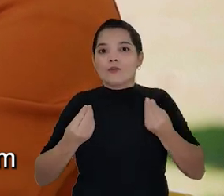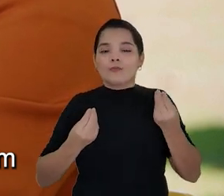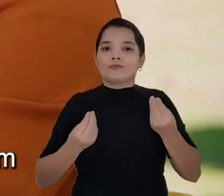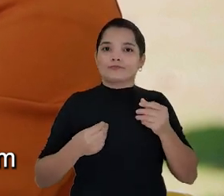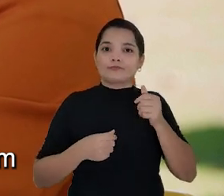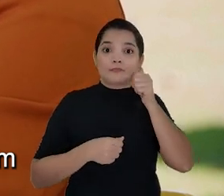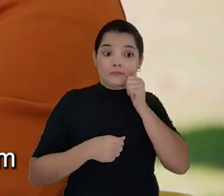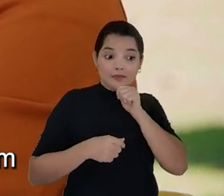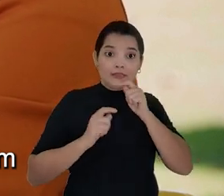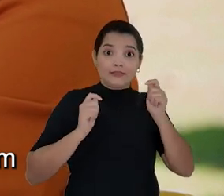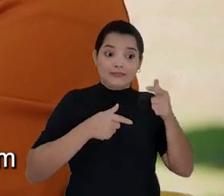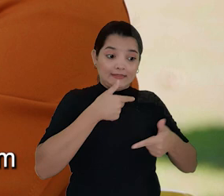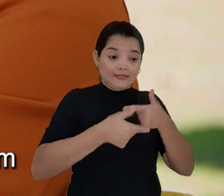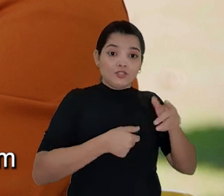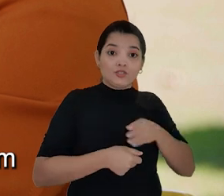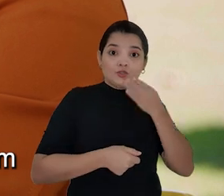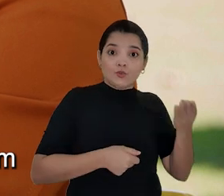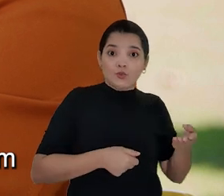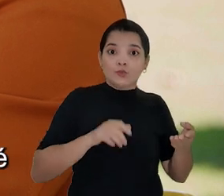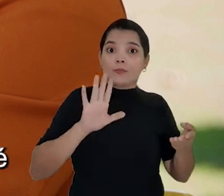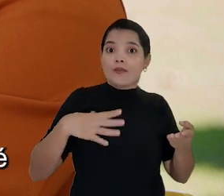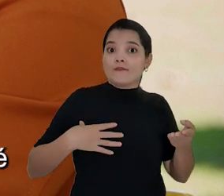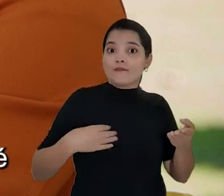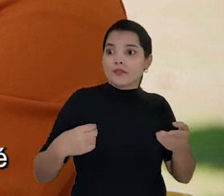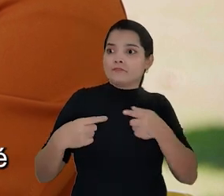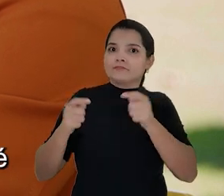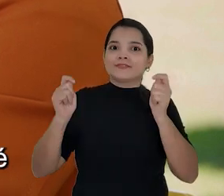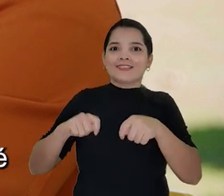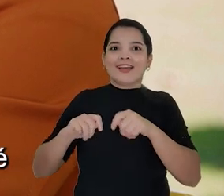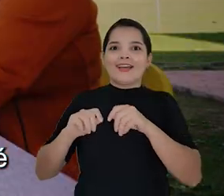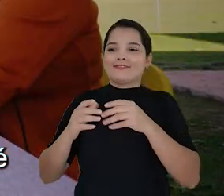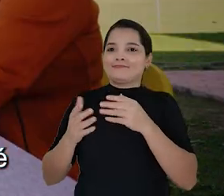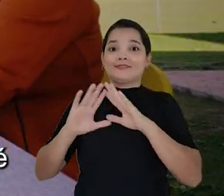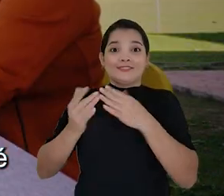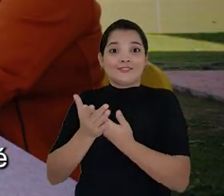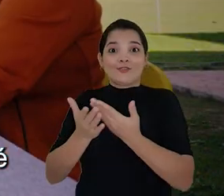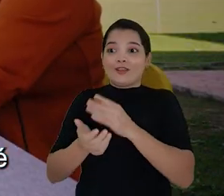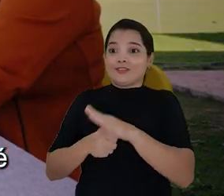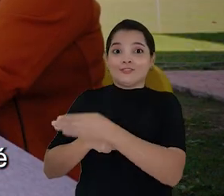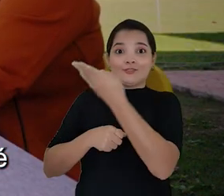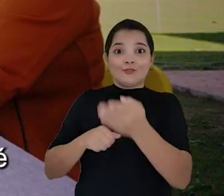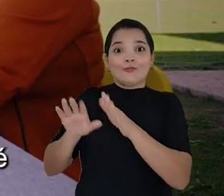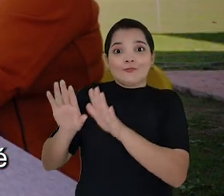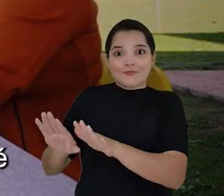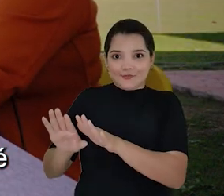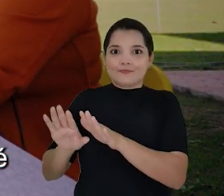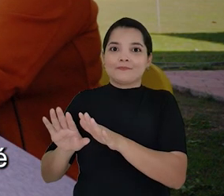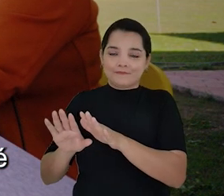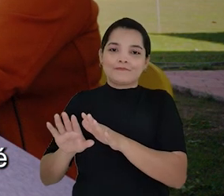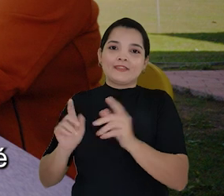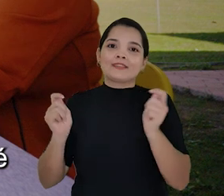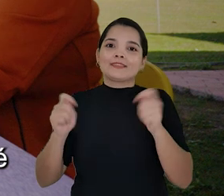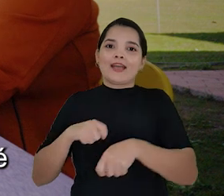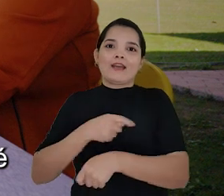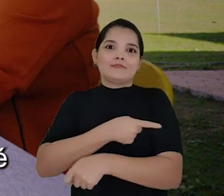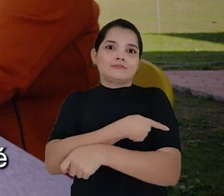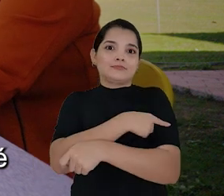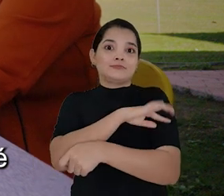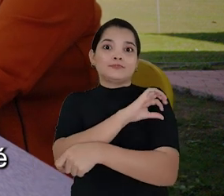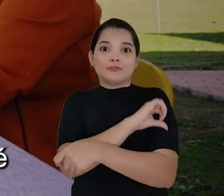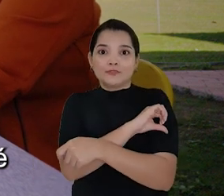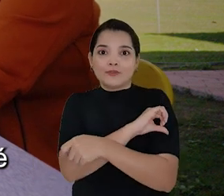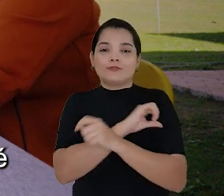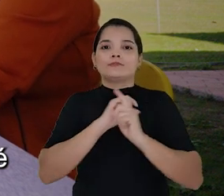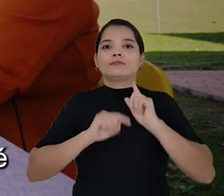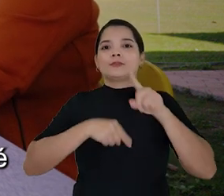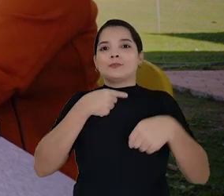de creches para que os filhos das mães que precisam trabalhar estejam incluídos passando por todo o fundamental chegando